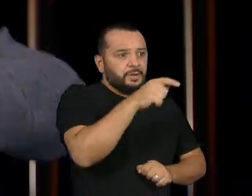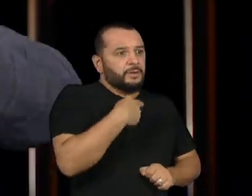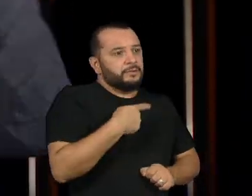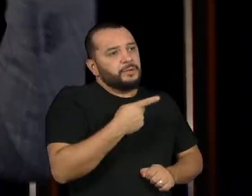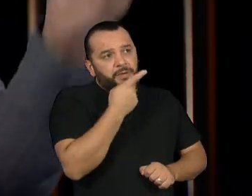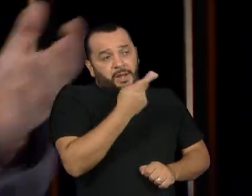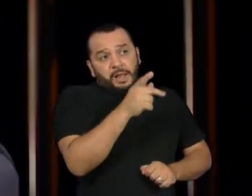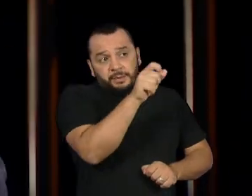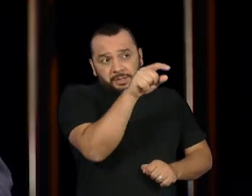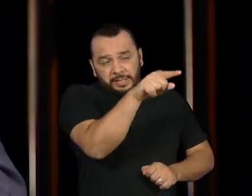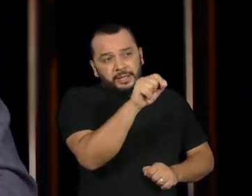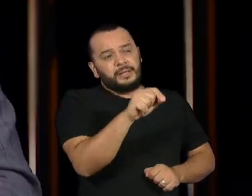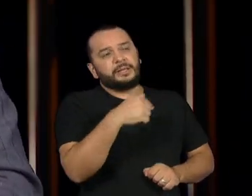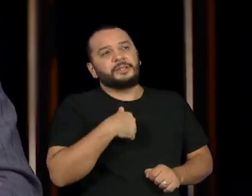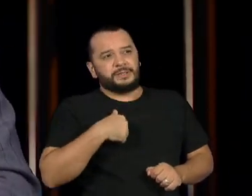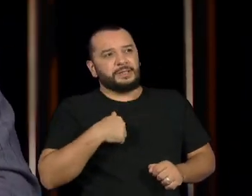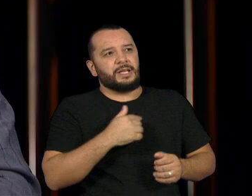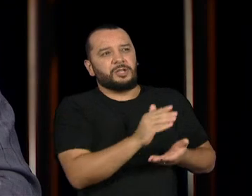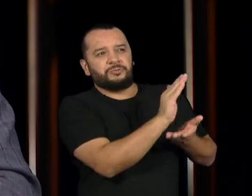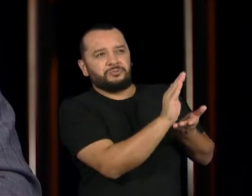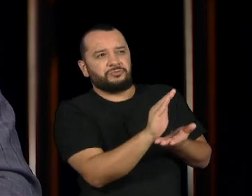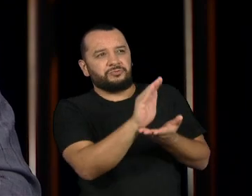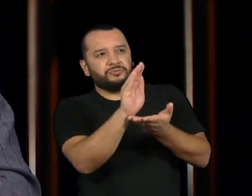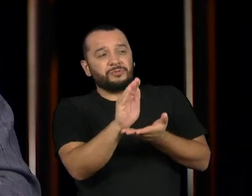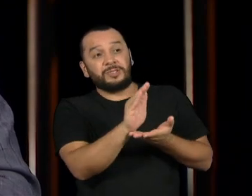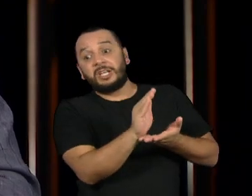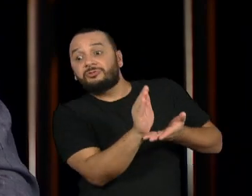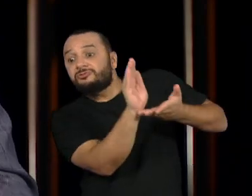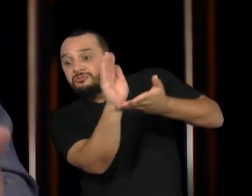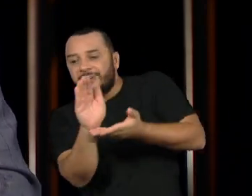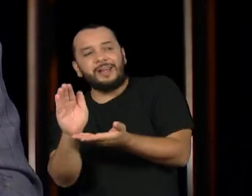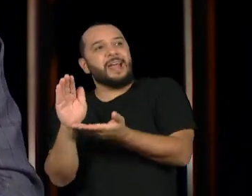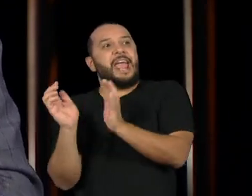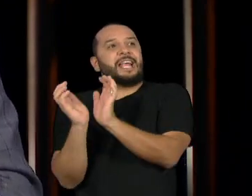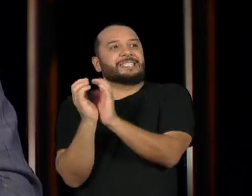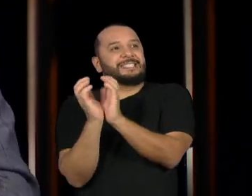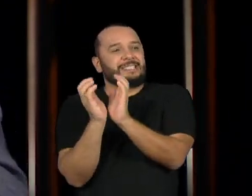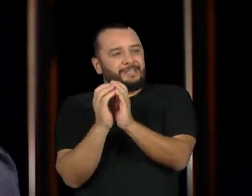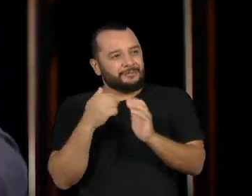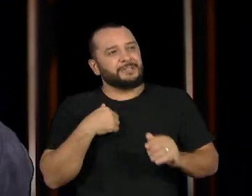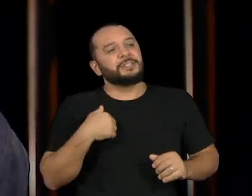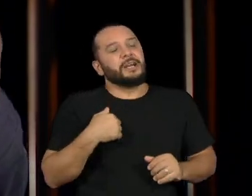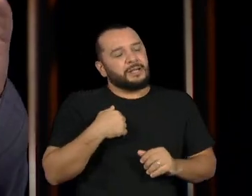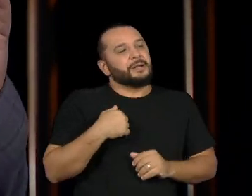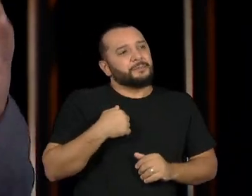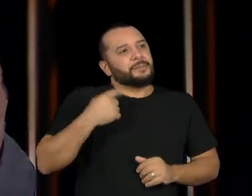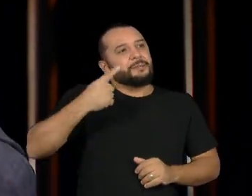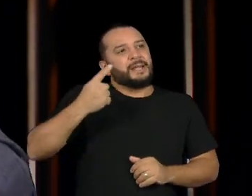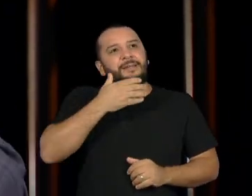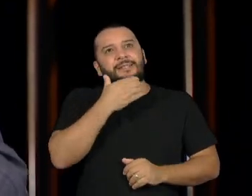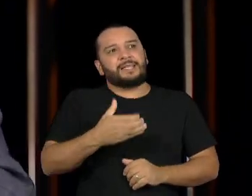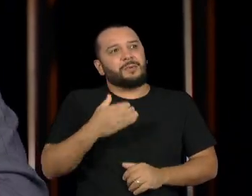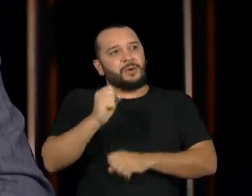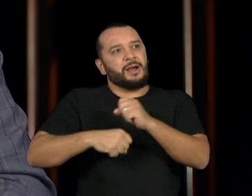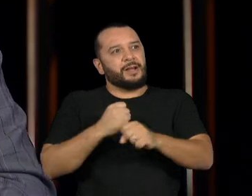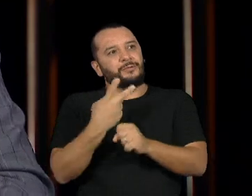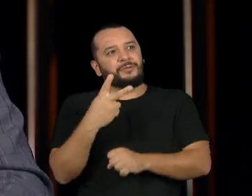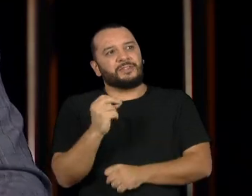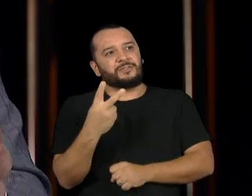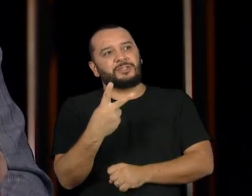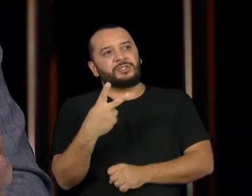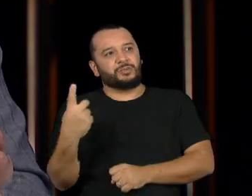né, depois de toda essa travessia no Recife, dia 1º de novembro de 2021, a primeira frase da sua mãe é